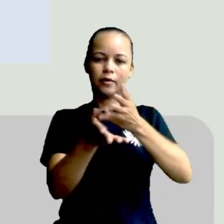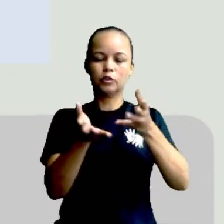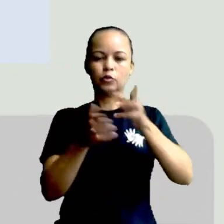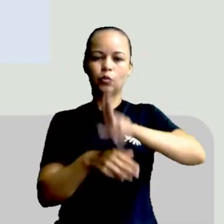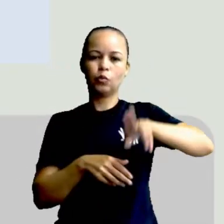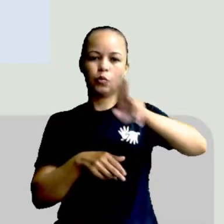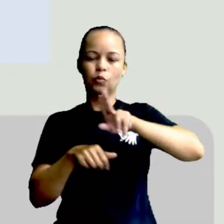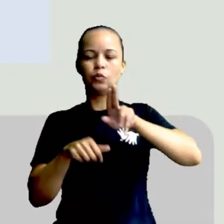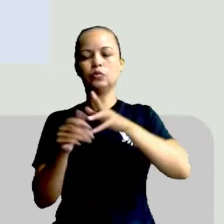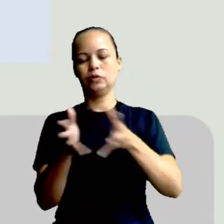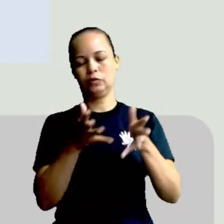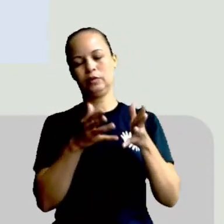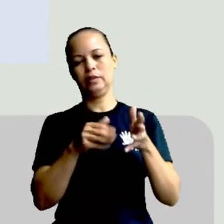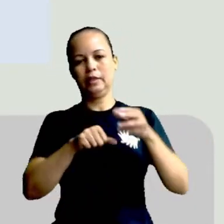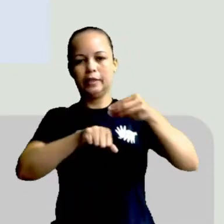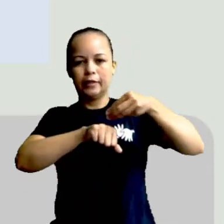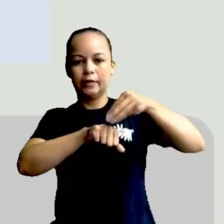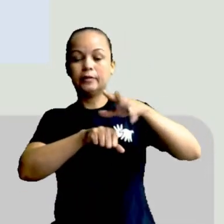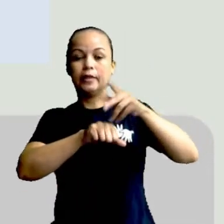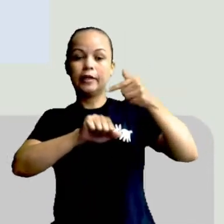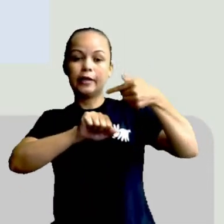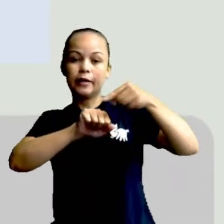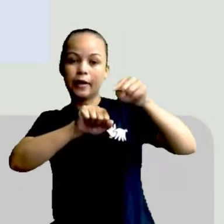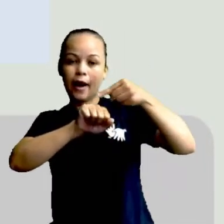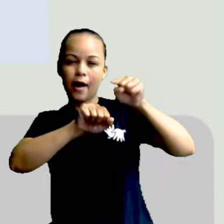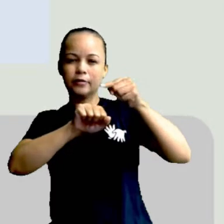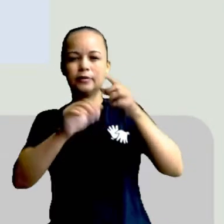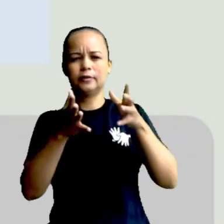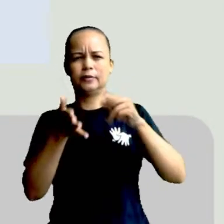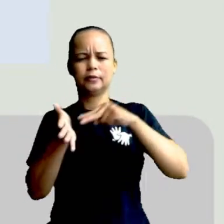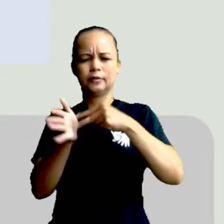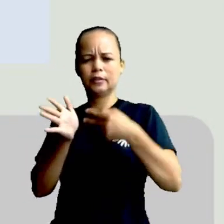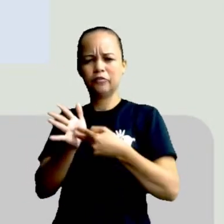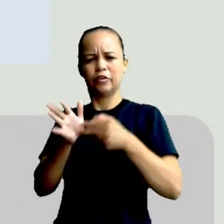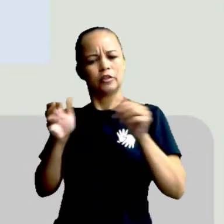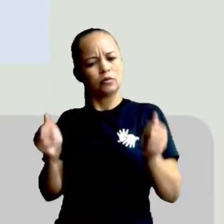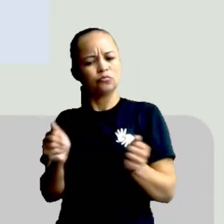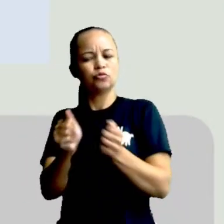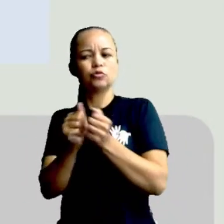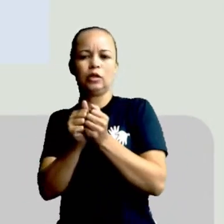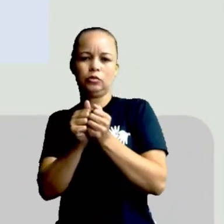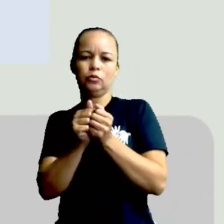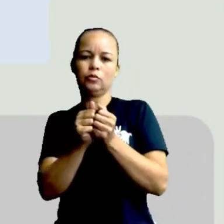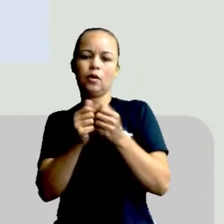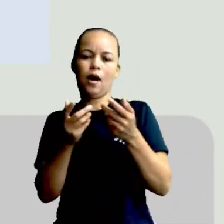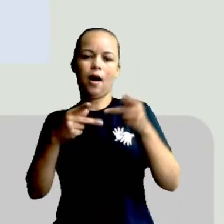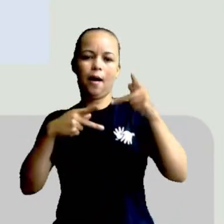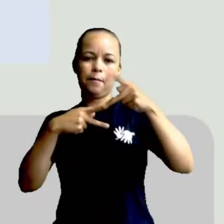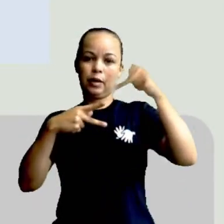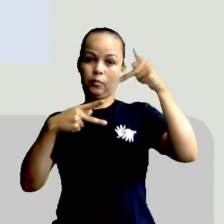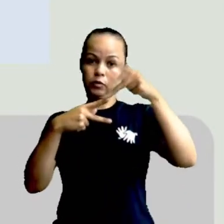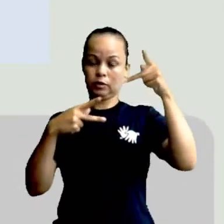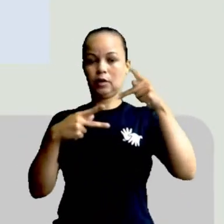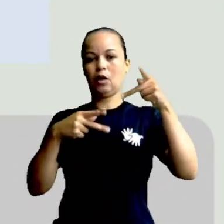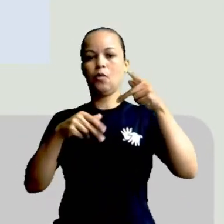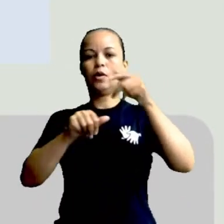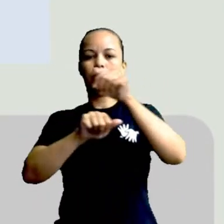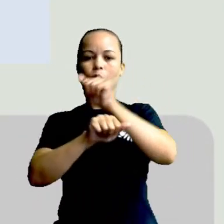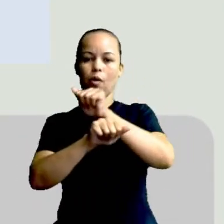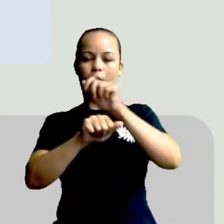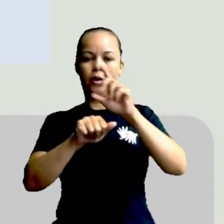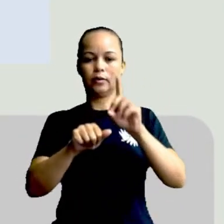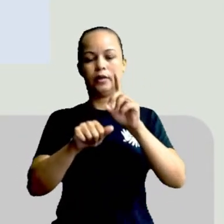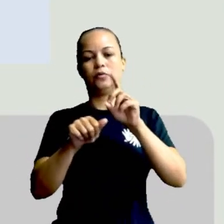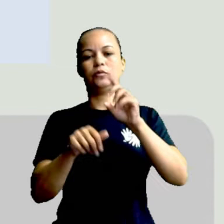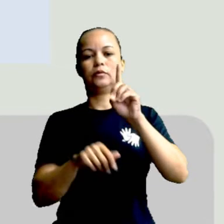do sinal indicativo de crase tá significa que nós estamos juntando a preposição mas o artigo